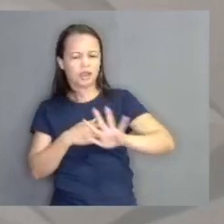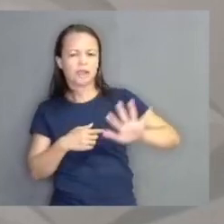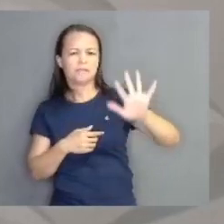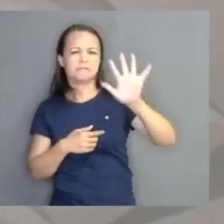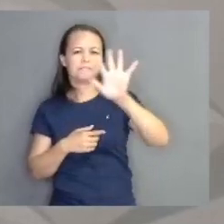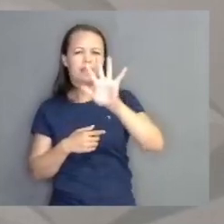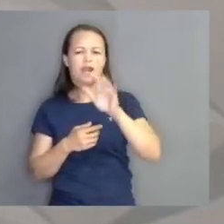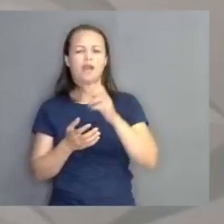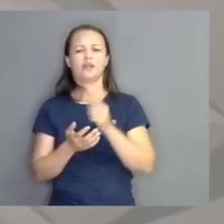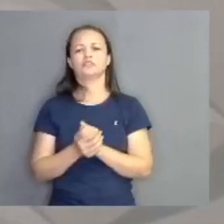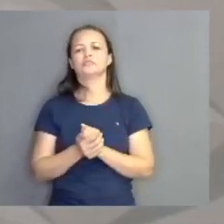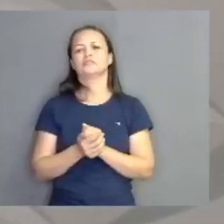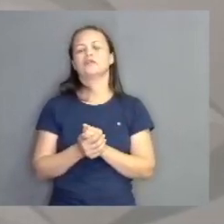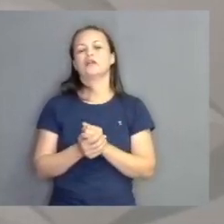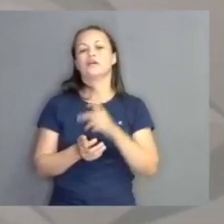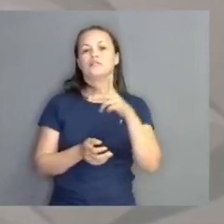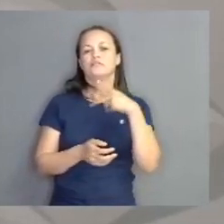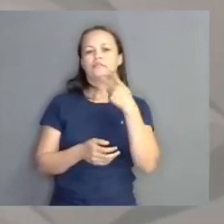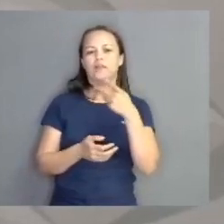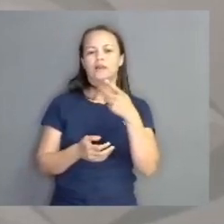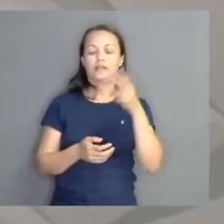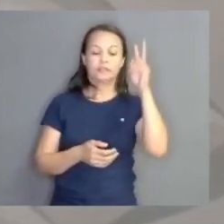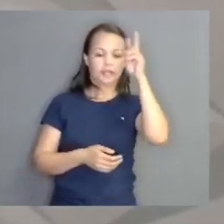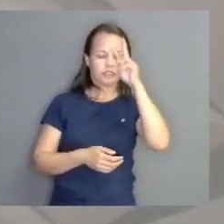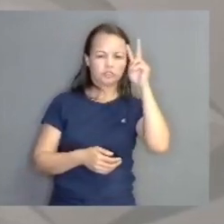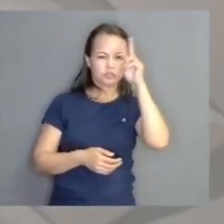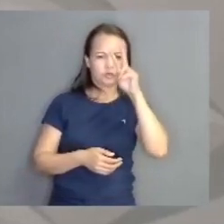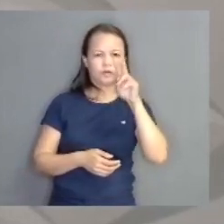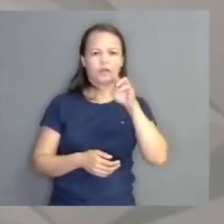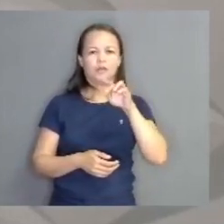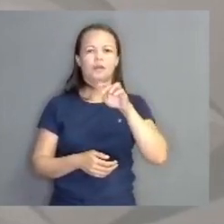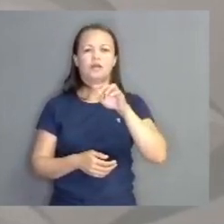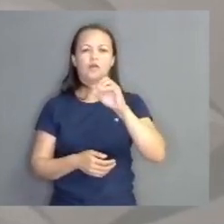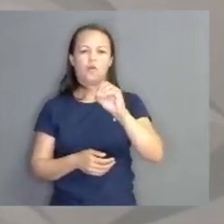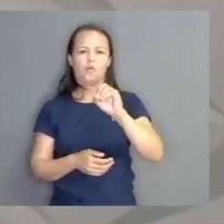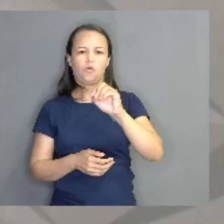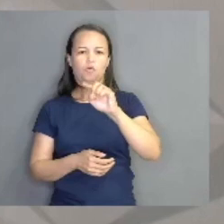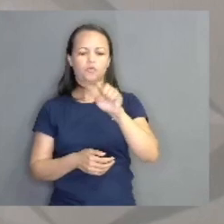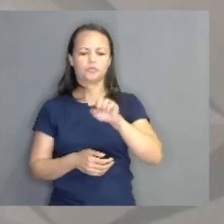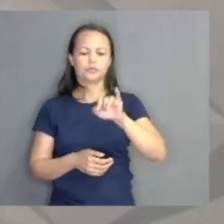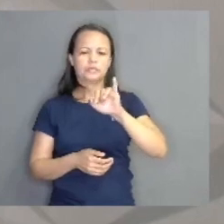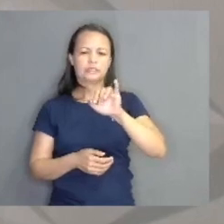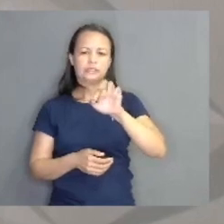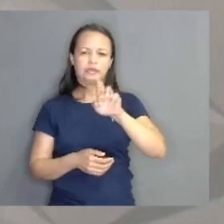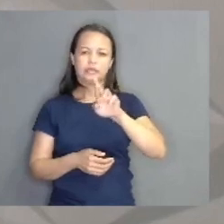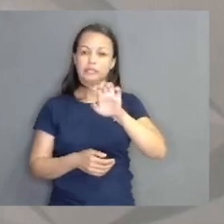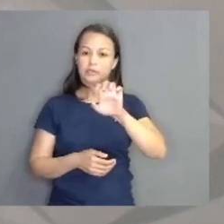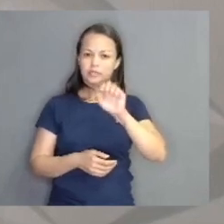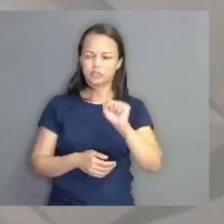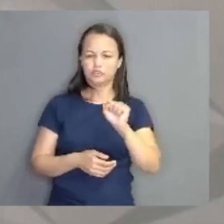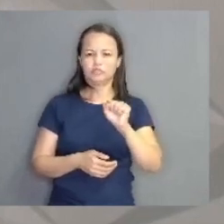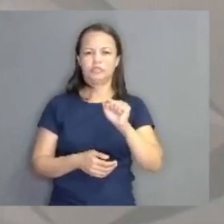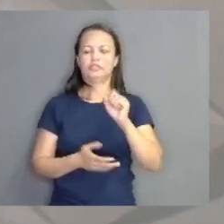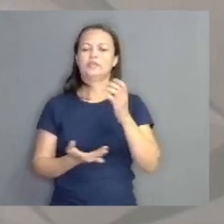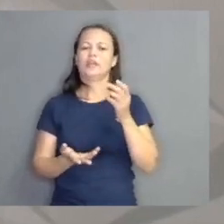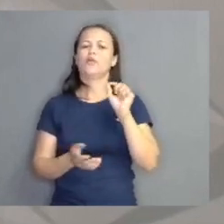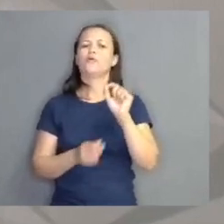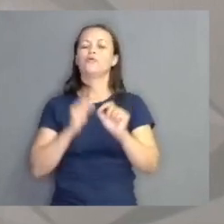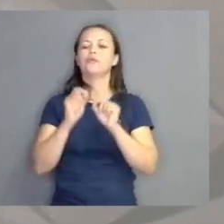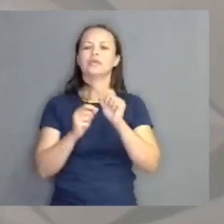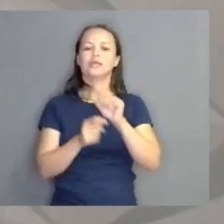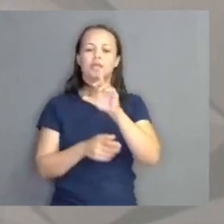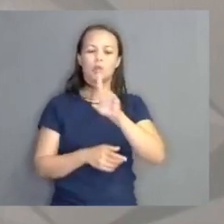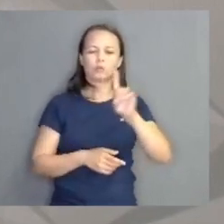história de Osíris, o Deus, como eu falei, da vida, o Deus da morte.